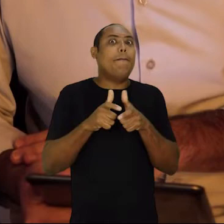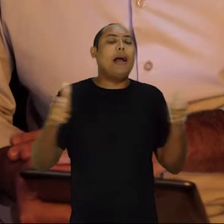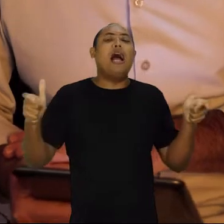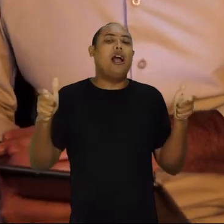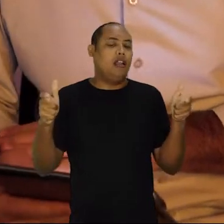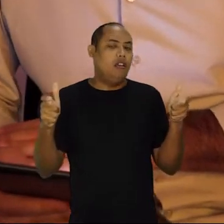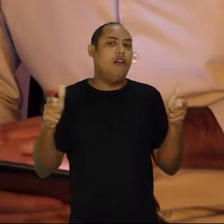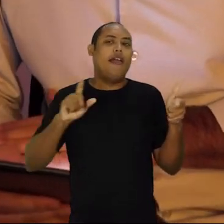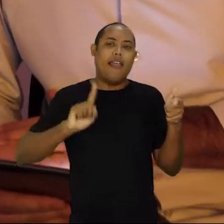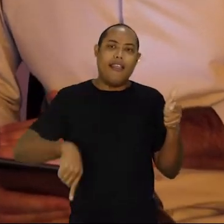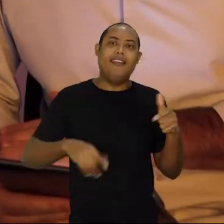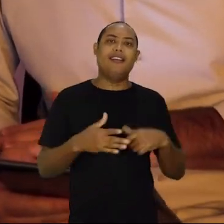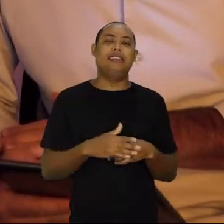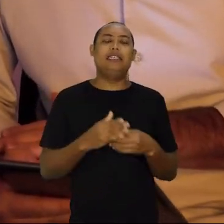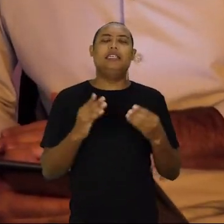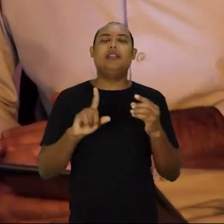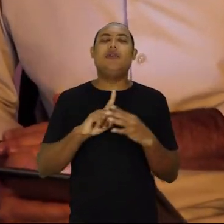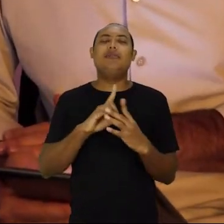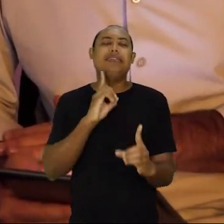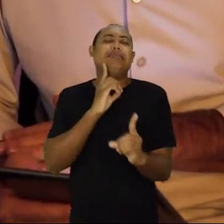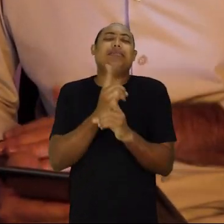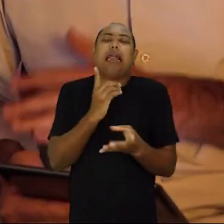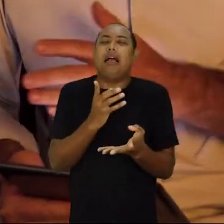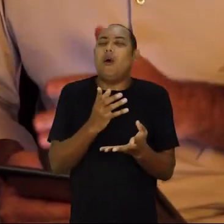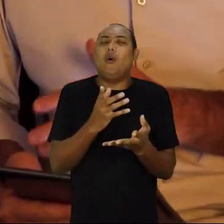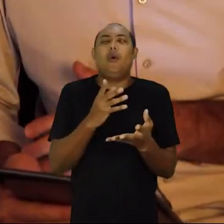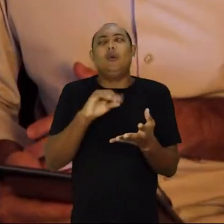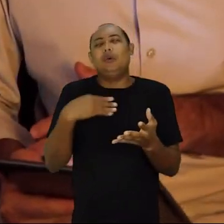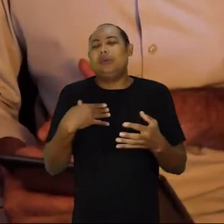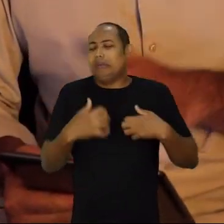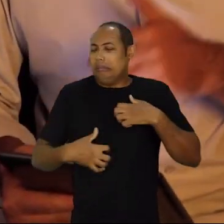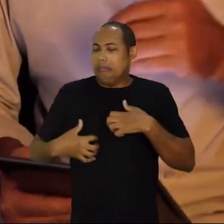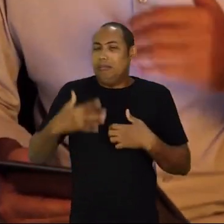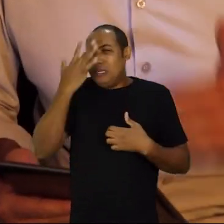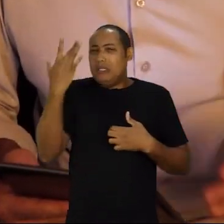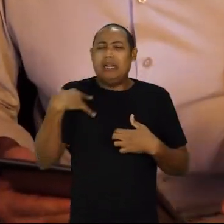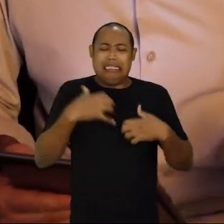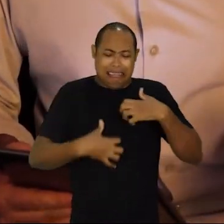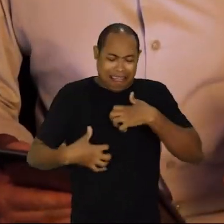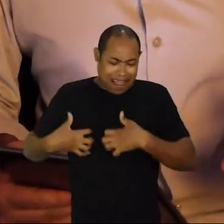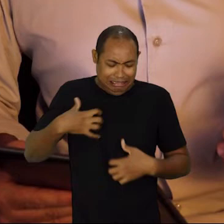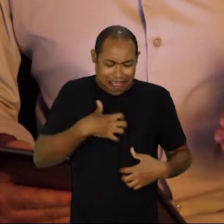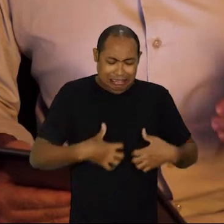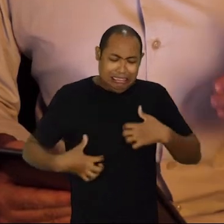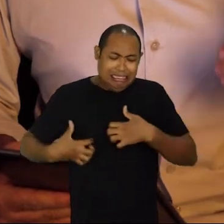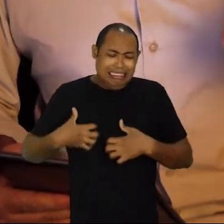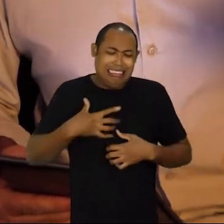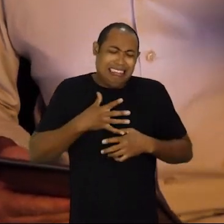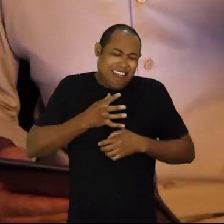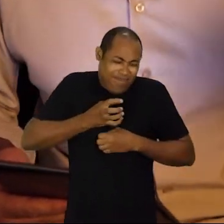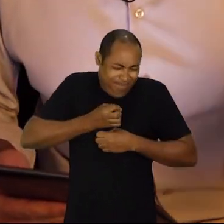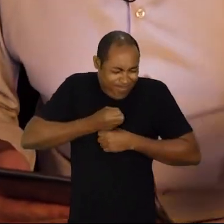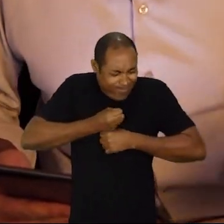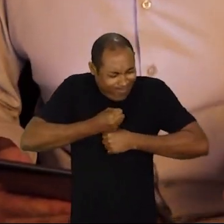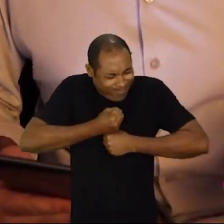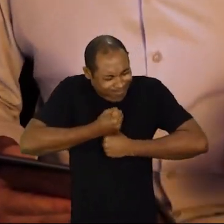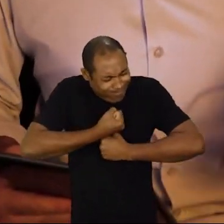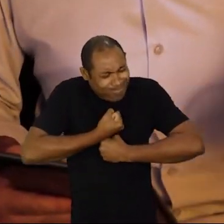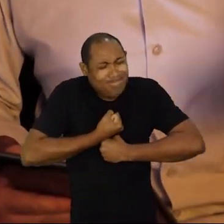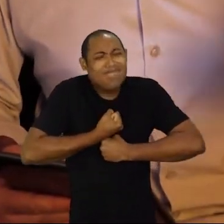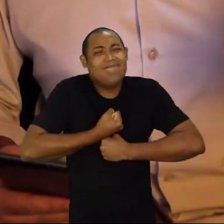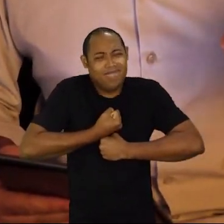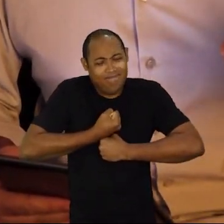maior desafio, que foi lidar com a dor, com a angústia, com todos os